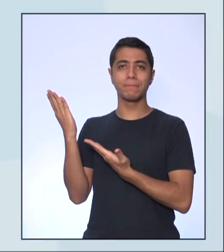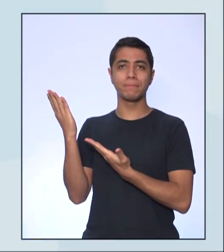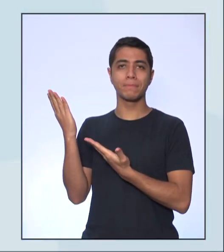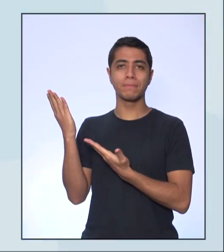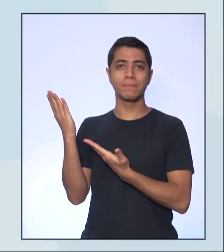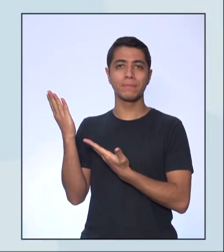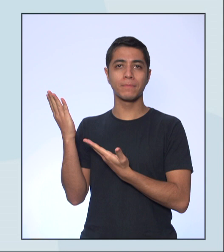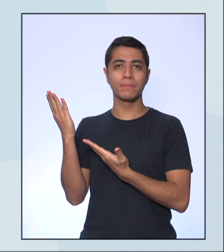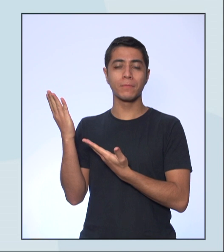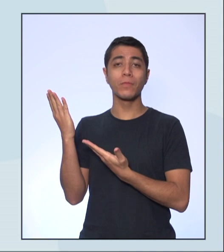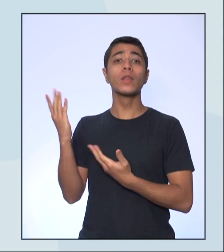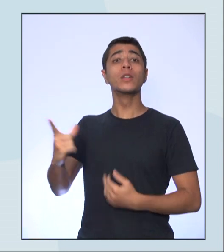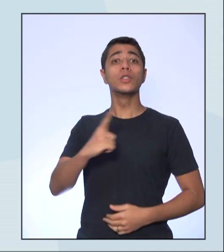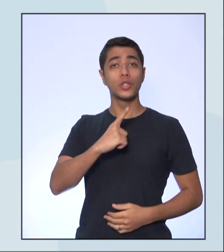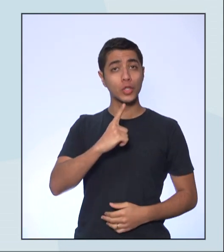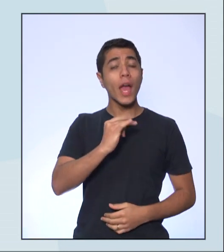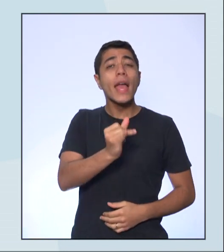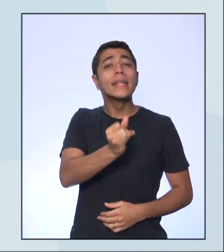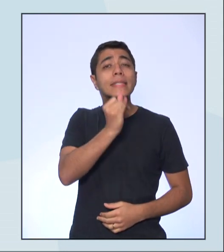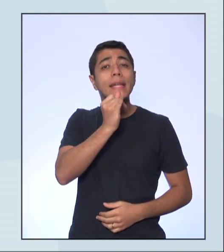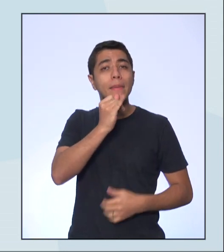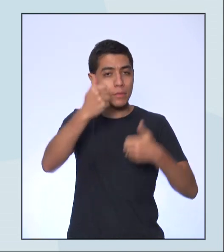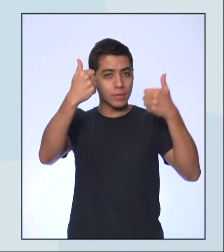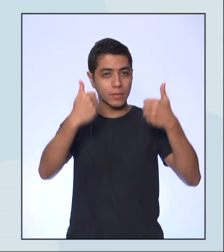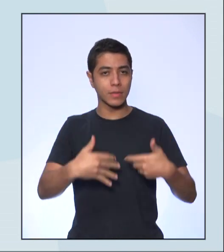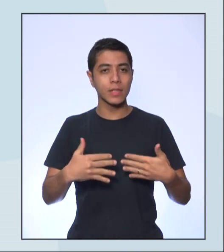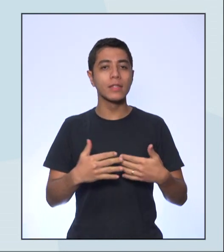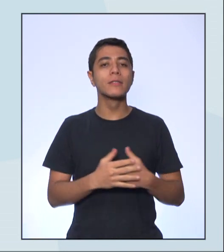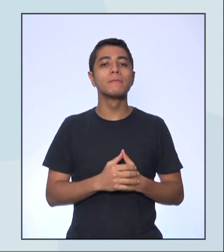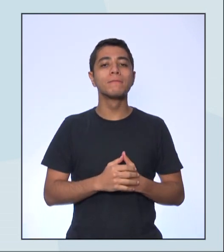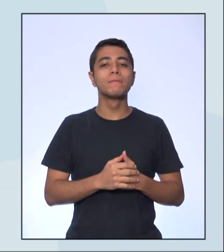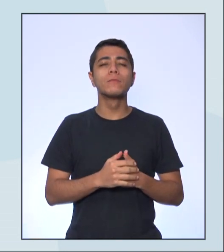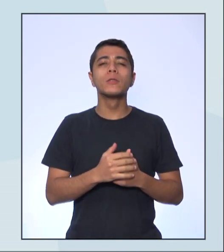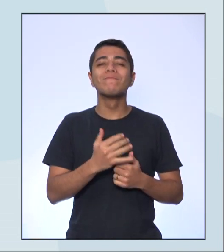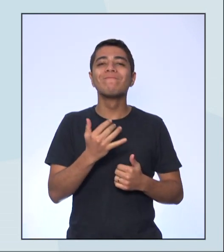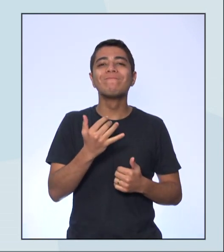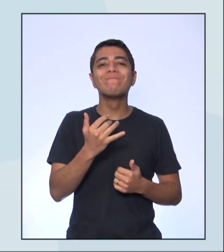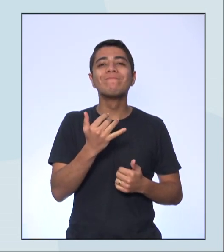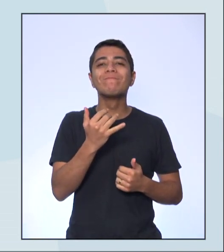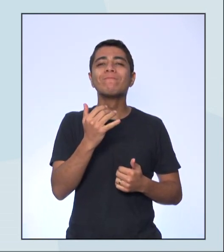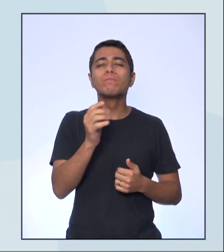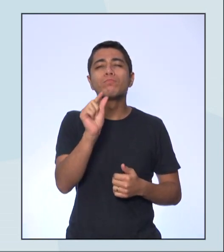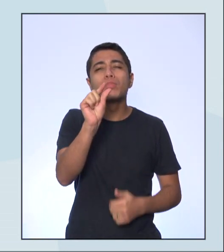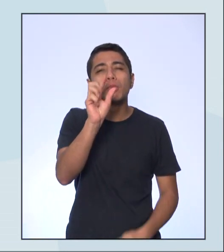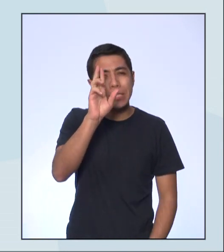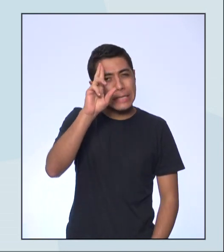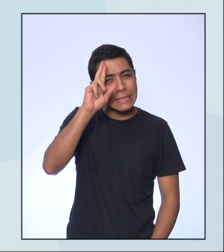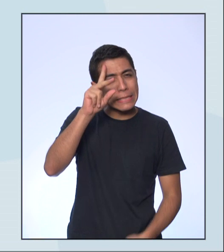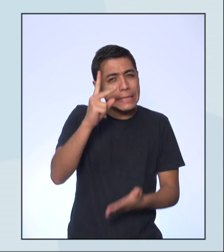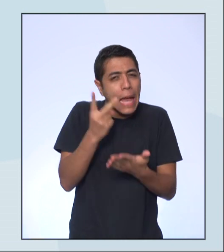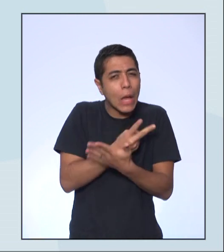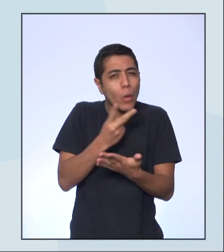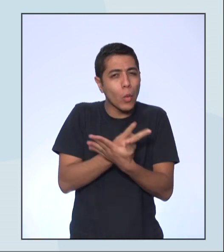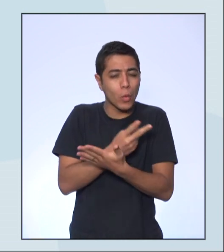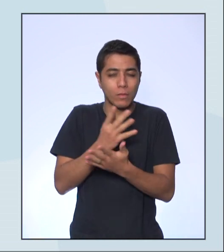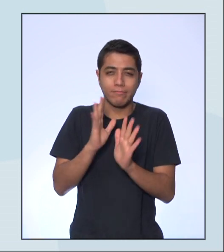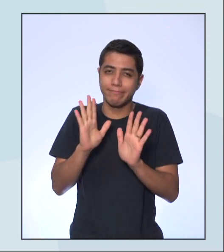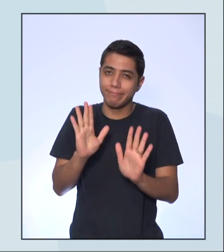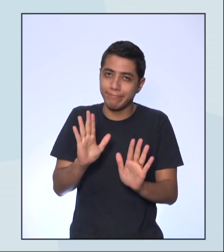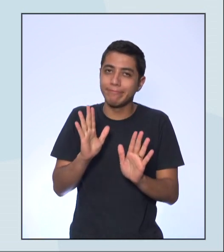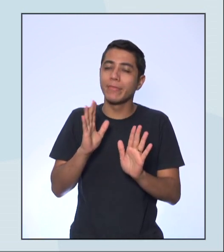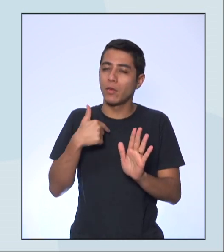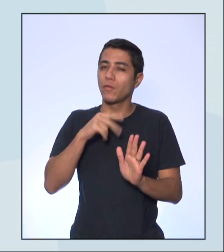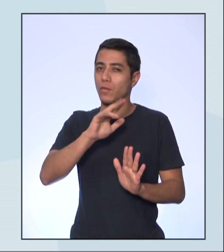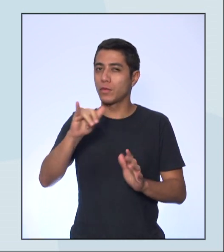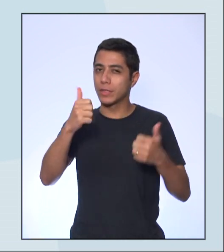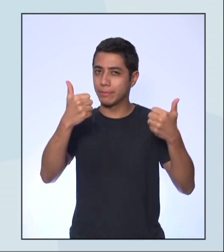vocês eu tenho um exemplo. Tem um errinho, tá? Então, desconsidere esse erro, eu vou explicar para vocês o erro. mas eu tenho o